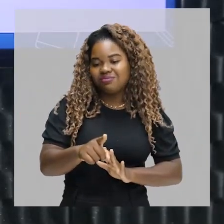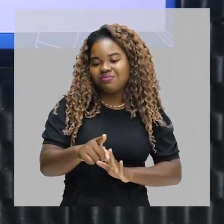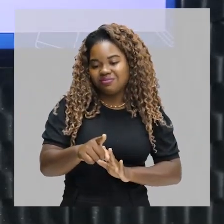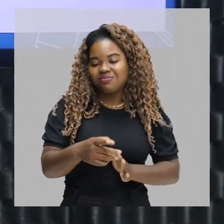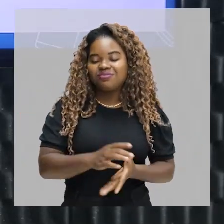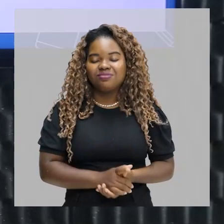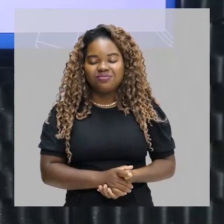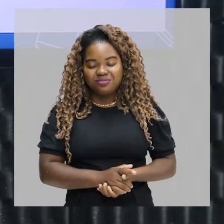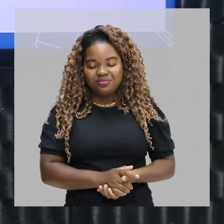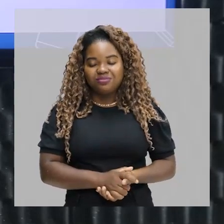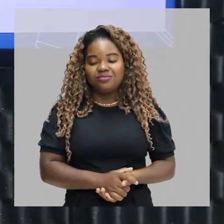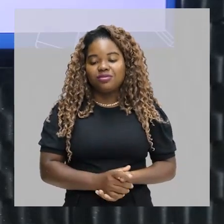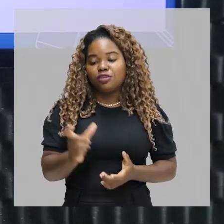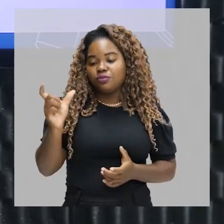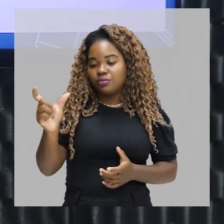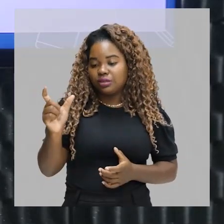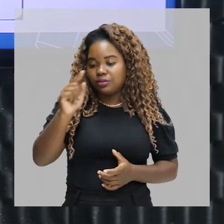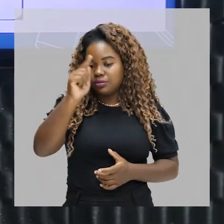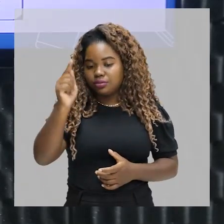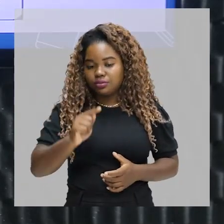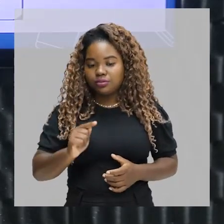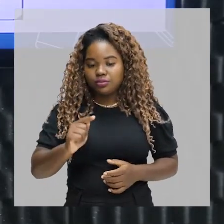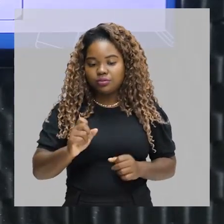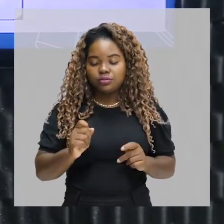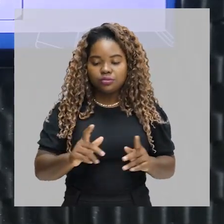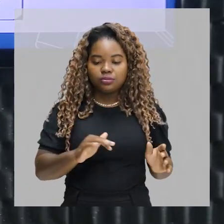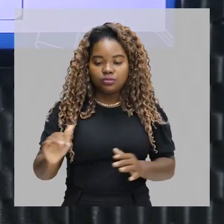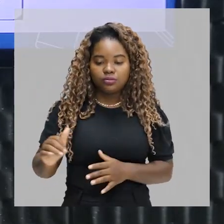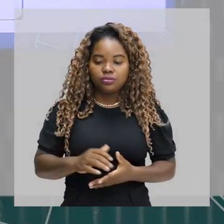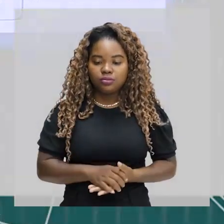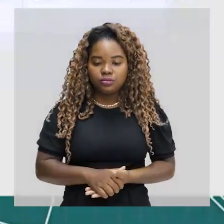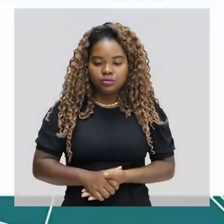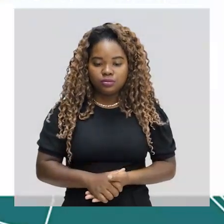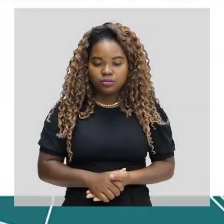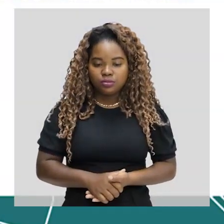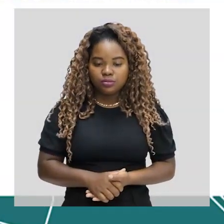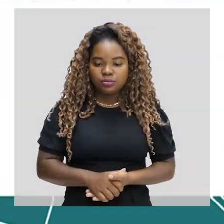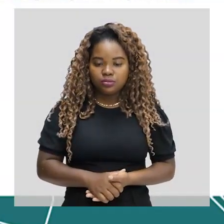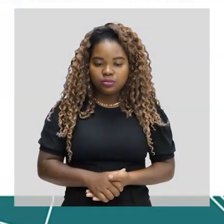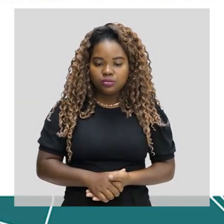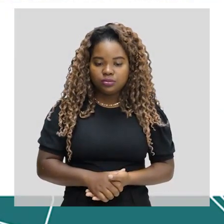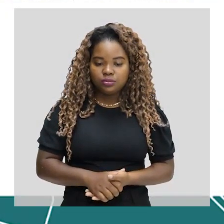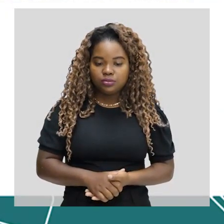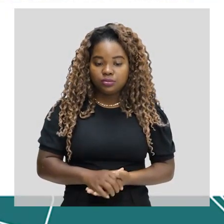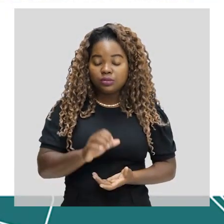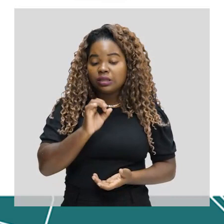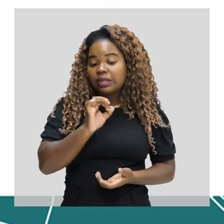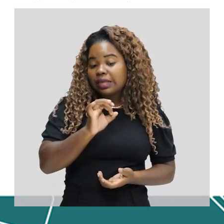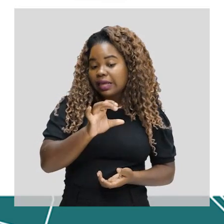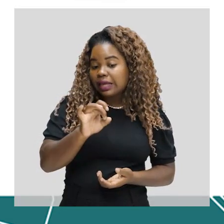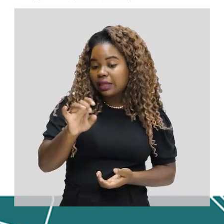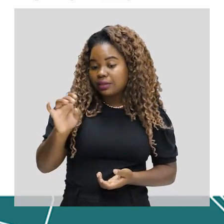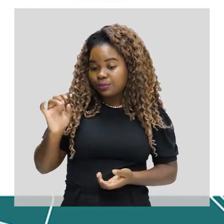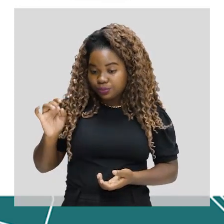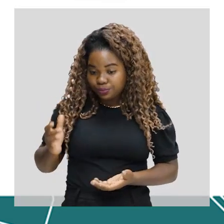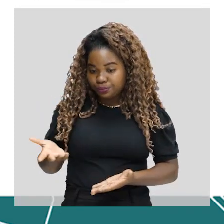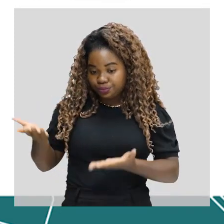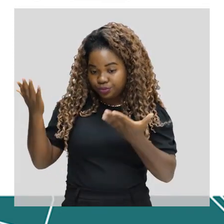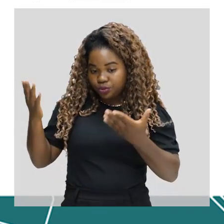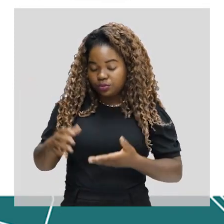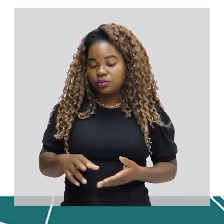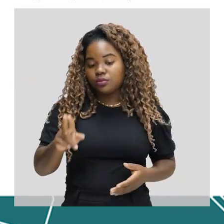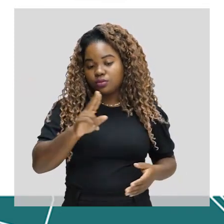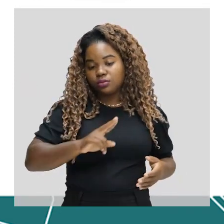de palavras interrogativas ou pronomes interrogativos. Cada pronome interrogativo é usado